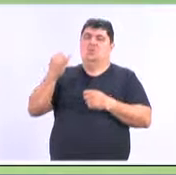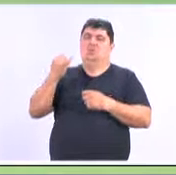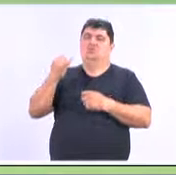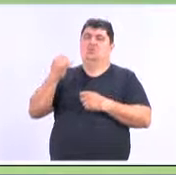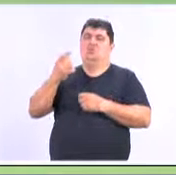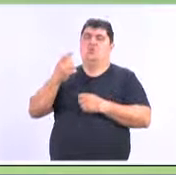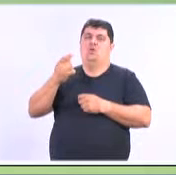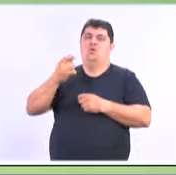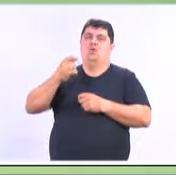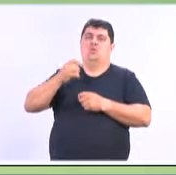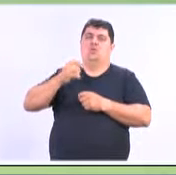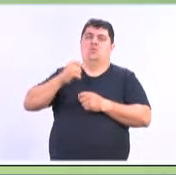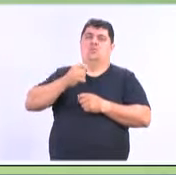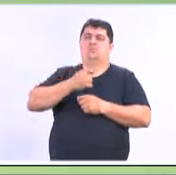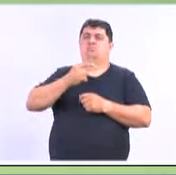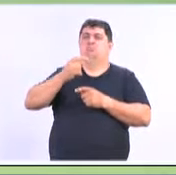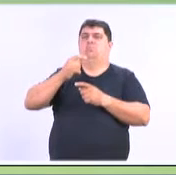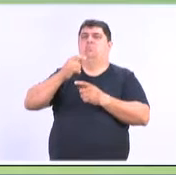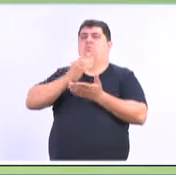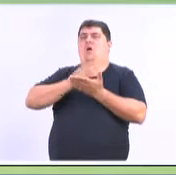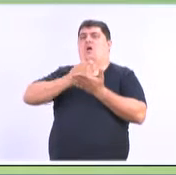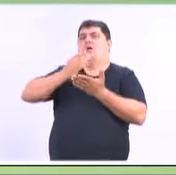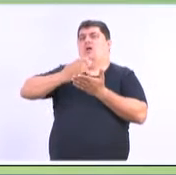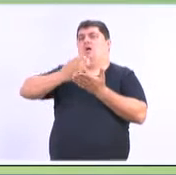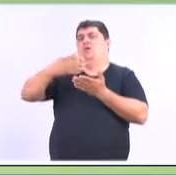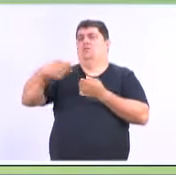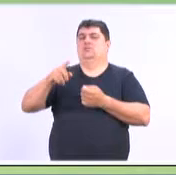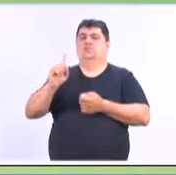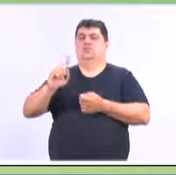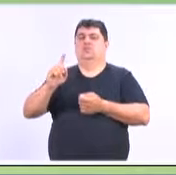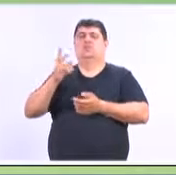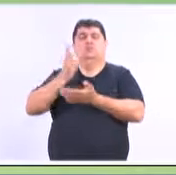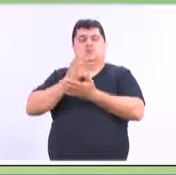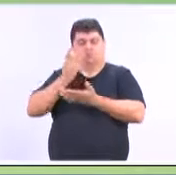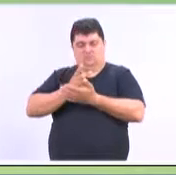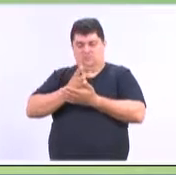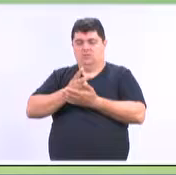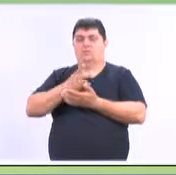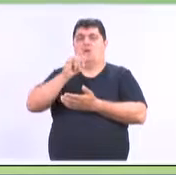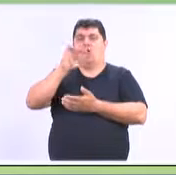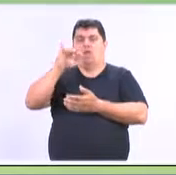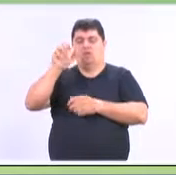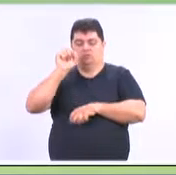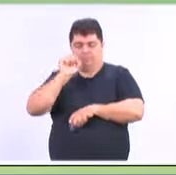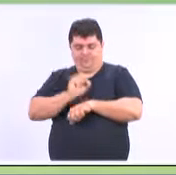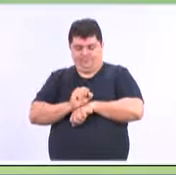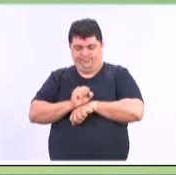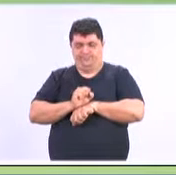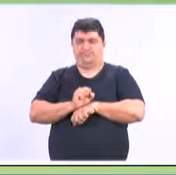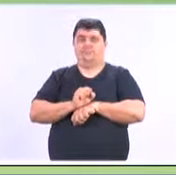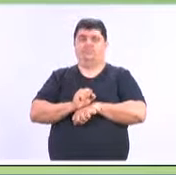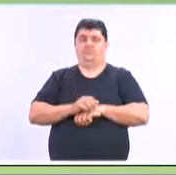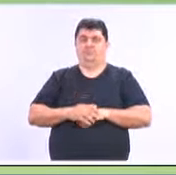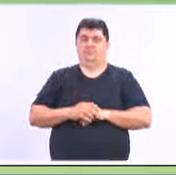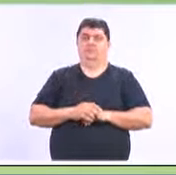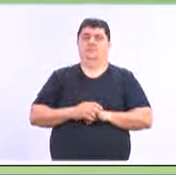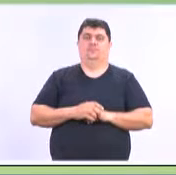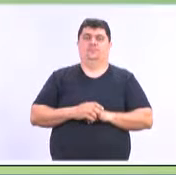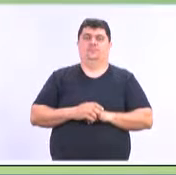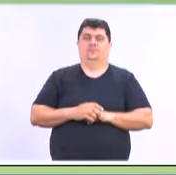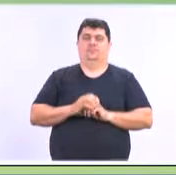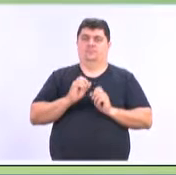pessoas ligadas à empresa, independe do prazo de vencimento, ela vai ser sempre nos ativos não